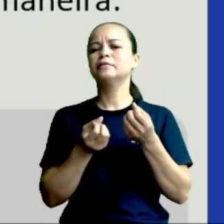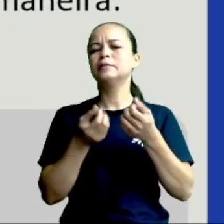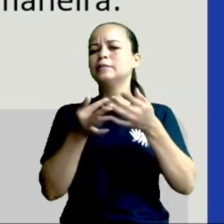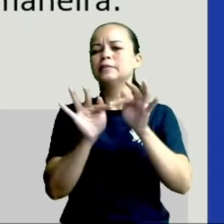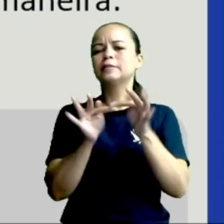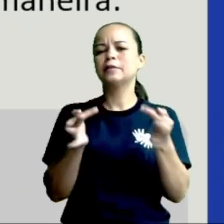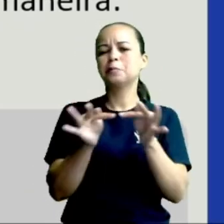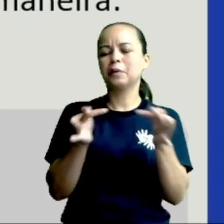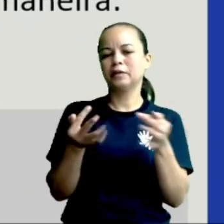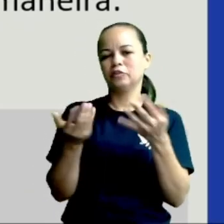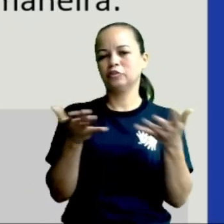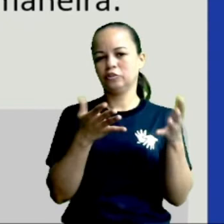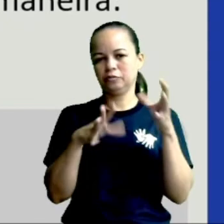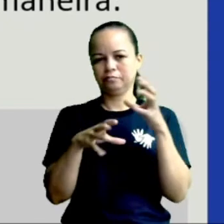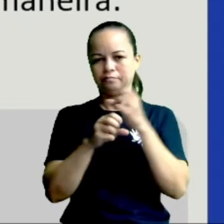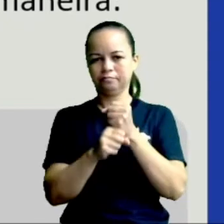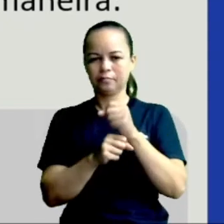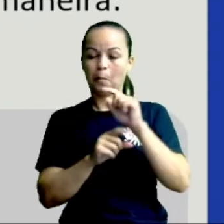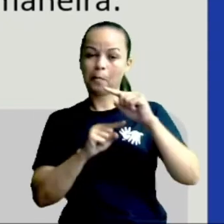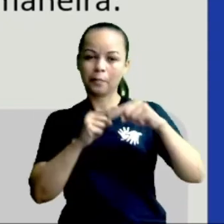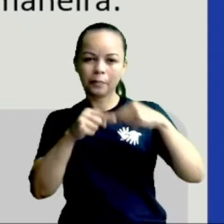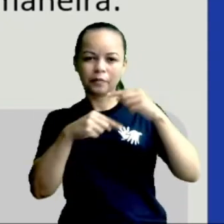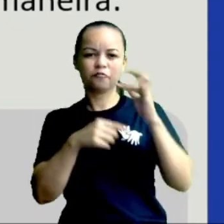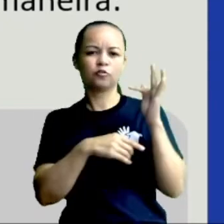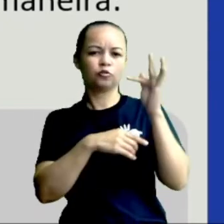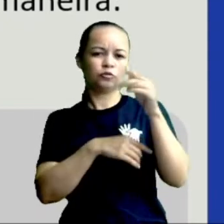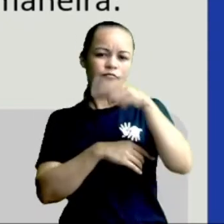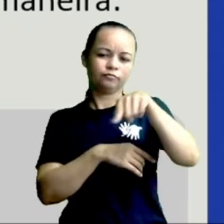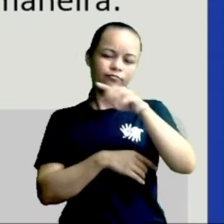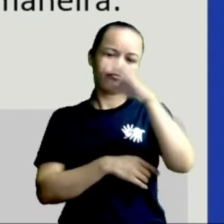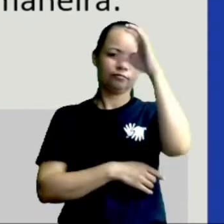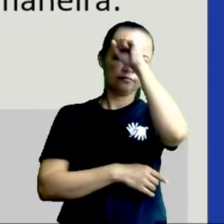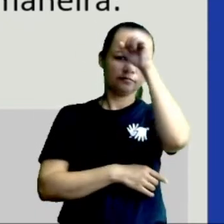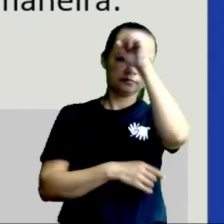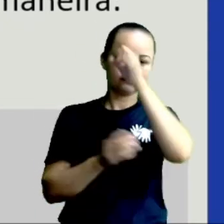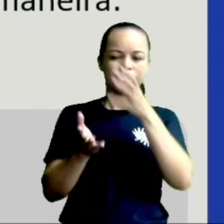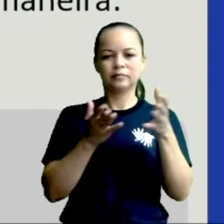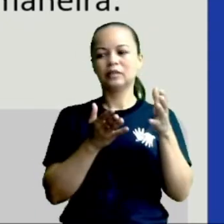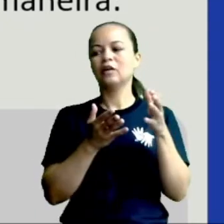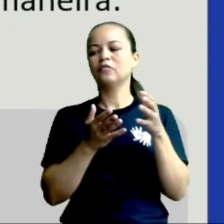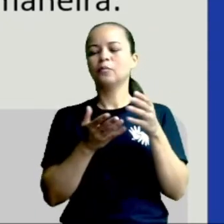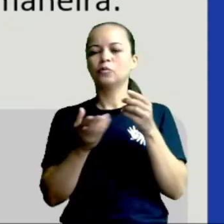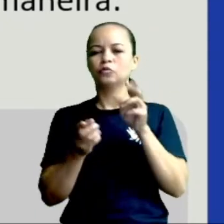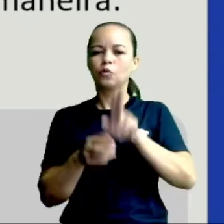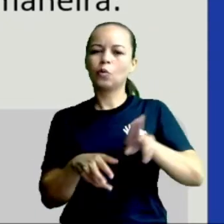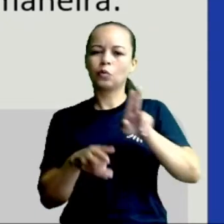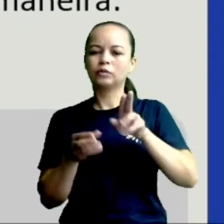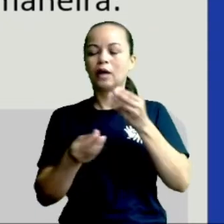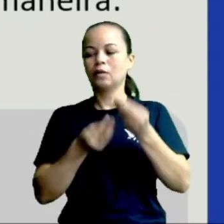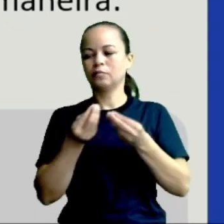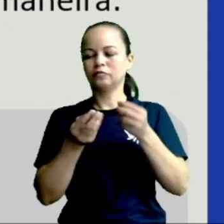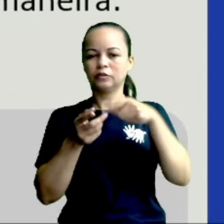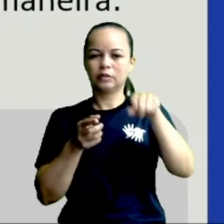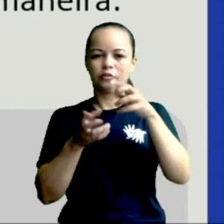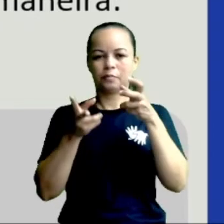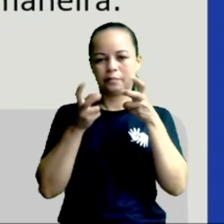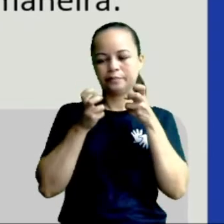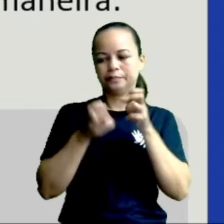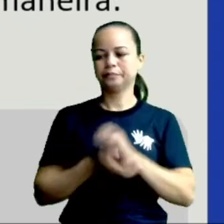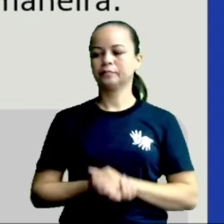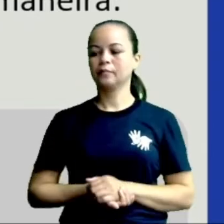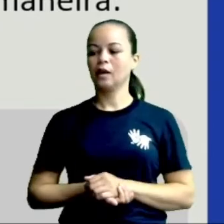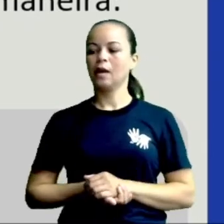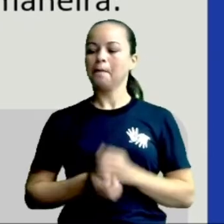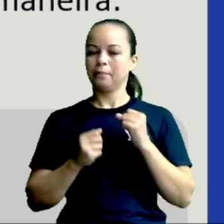mas na frente vocês vão aprender aqui a gente vai usar uma tática casinha para que a gente possa perceber montar a conta